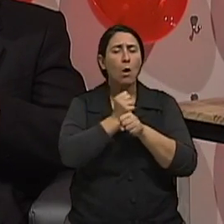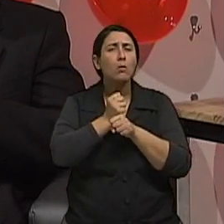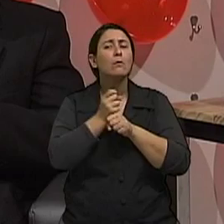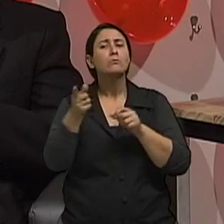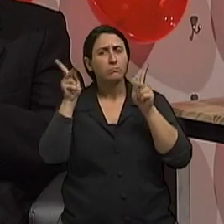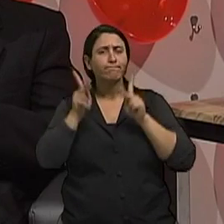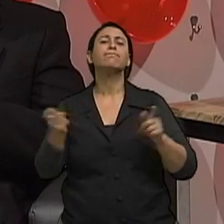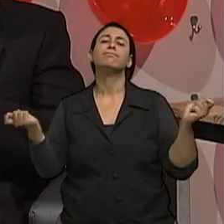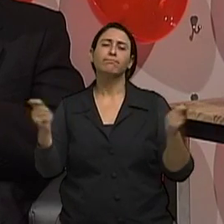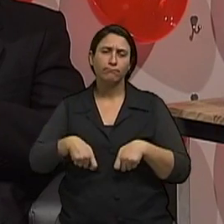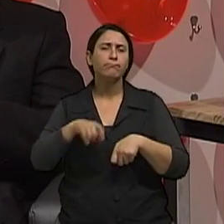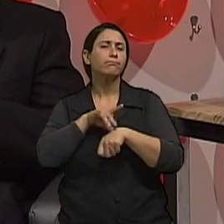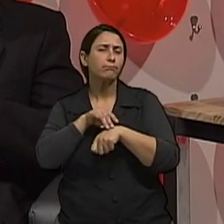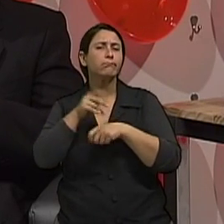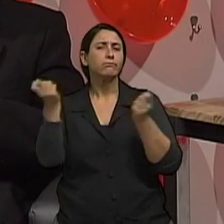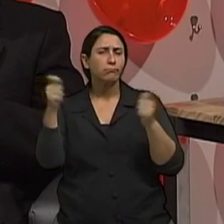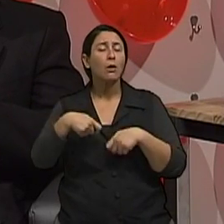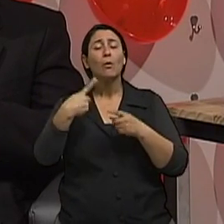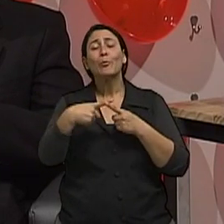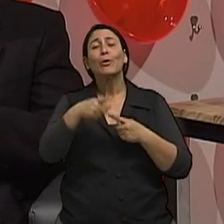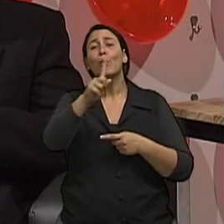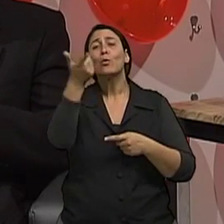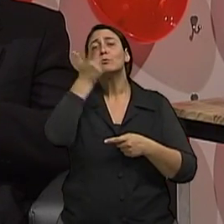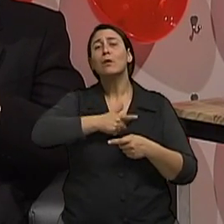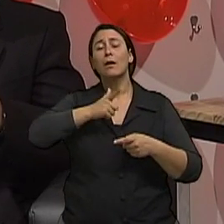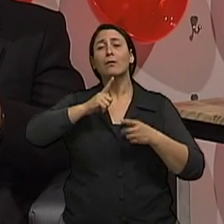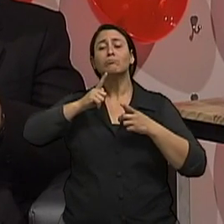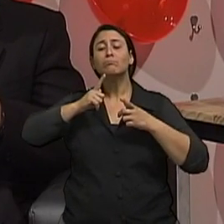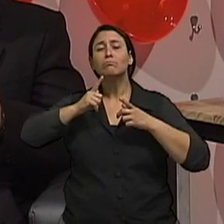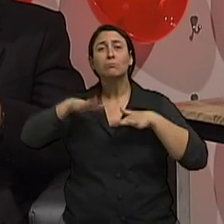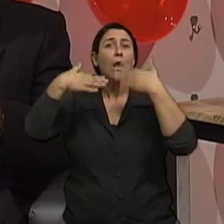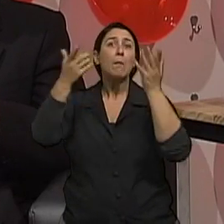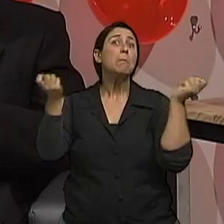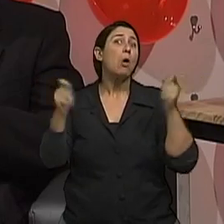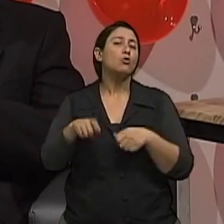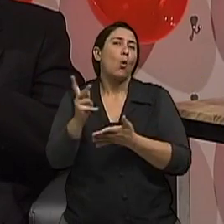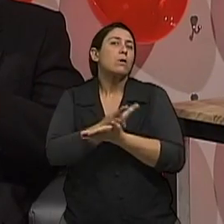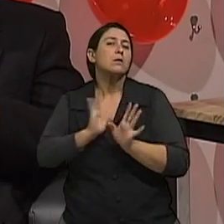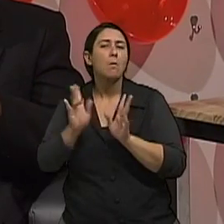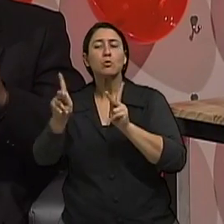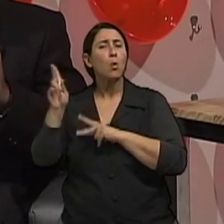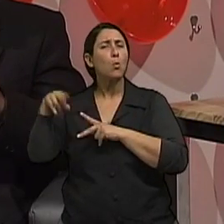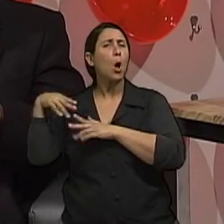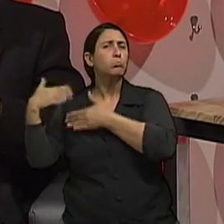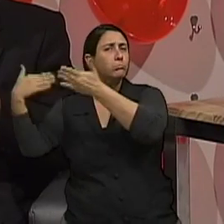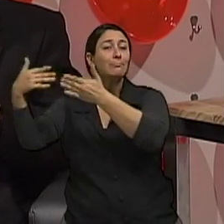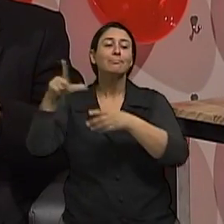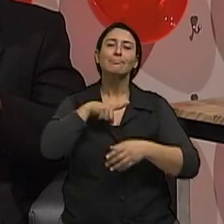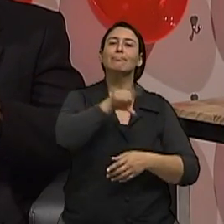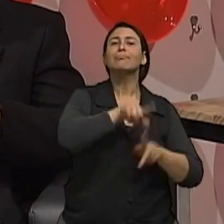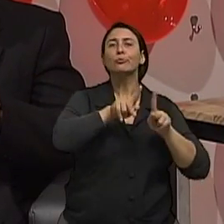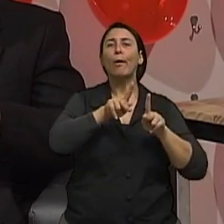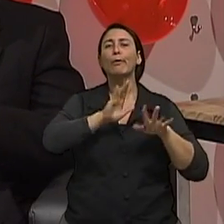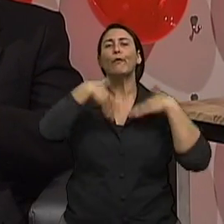um deles ainda não teria desenvolvido, ou seja, seria um fator protetor. É isso que essa pesquisa significa. Mas, de novo, quem consome de